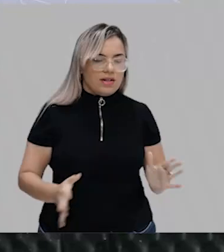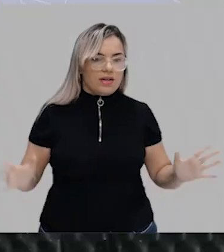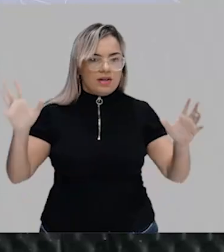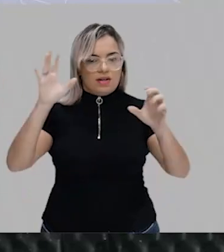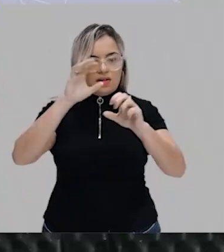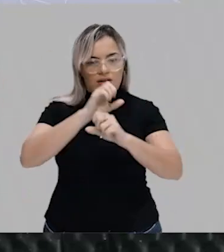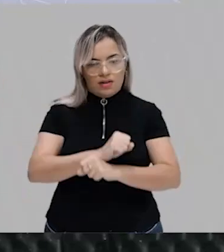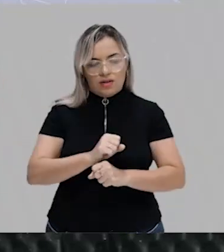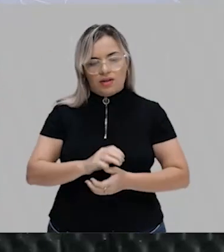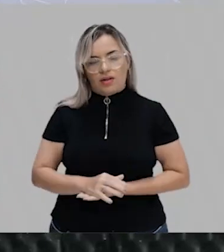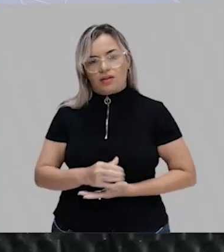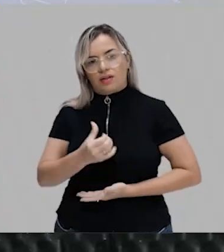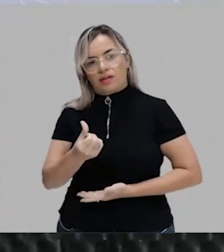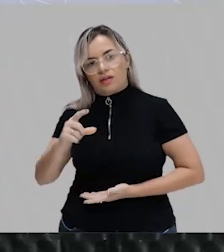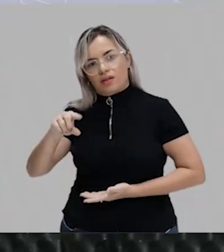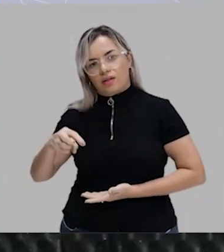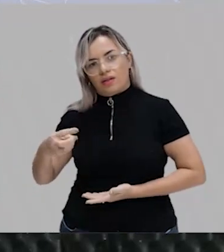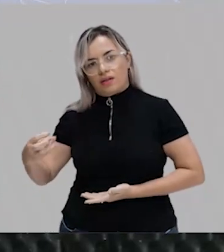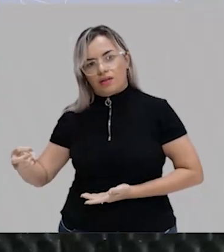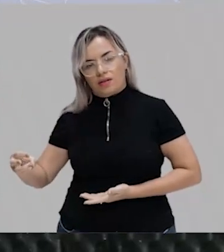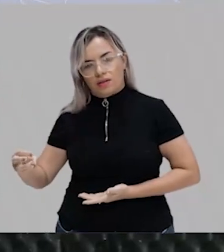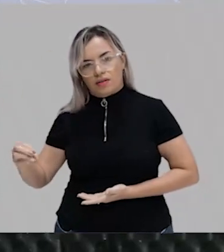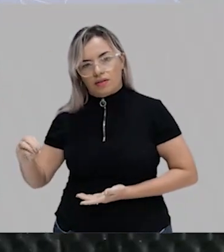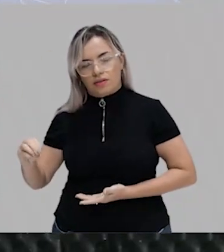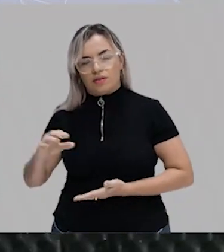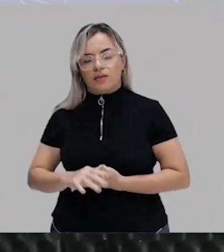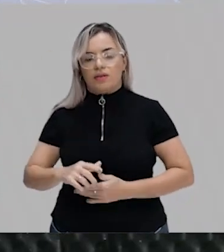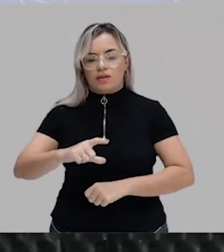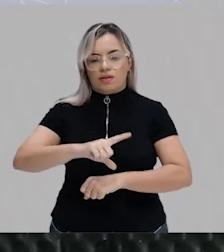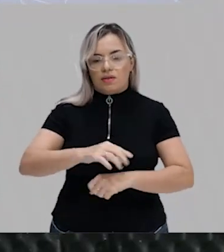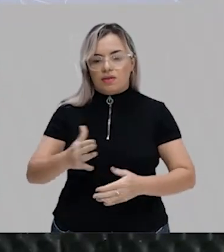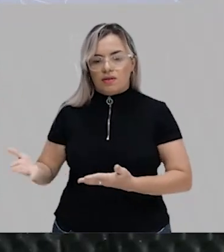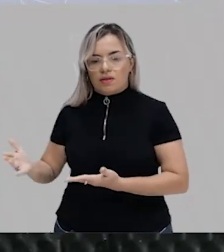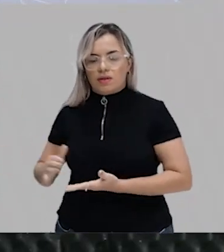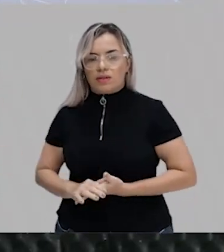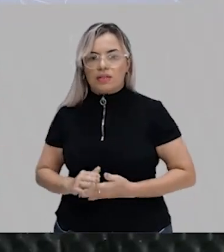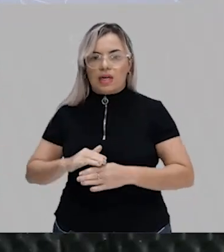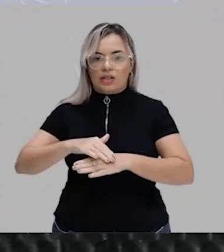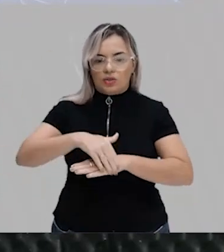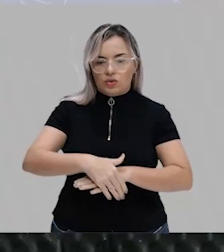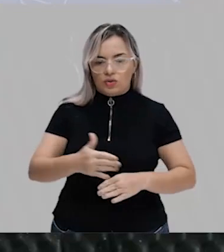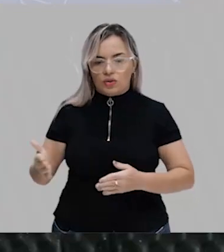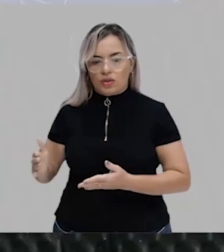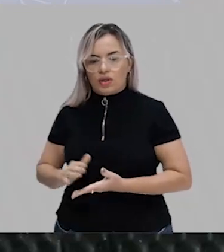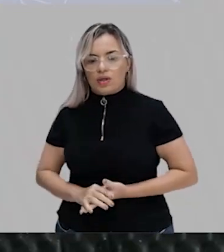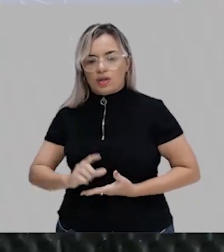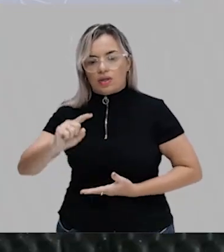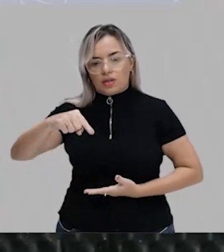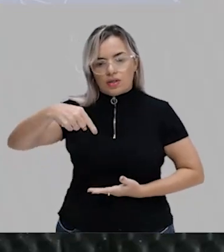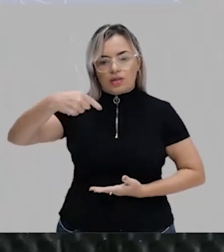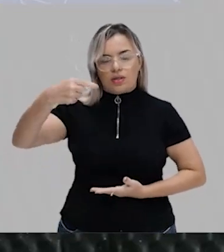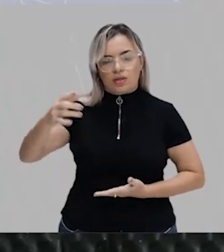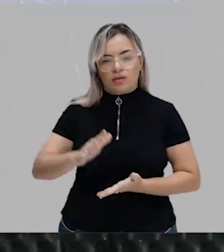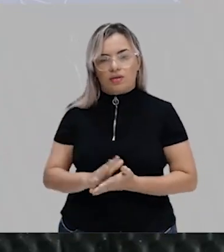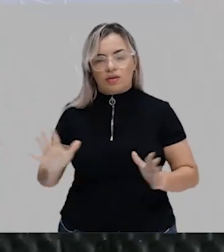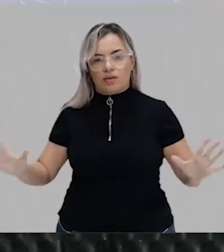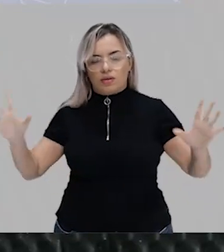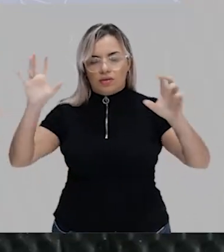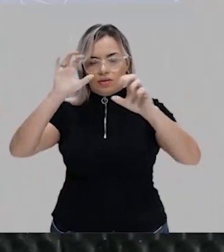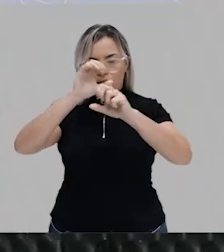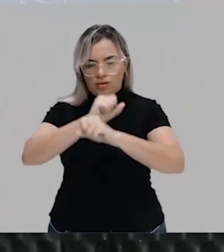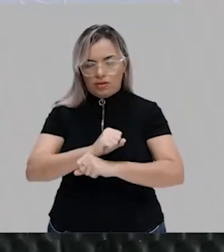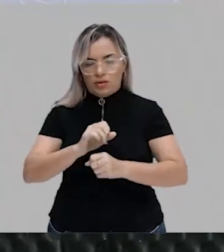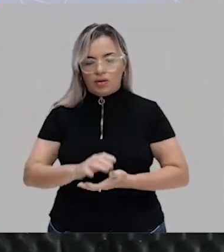boa tarde. Então, buenas tardes. Buenas noches, depois de escurecer. Então, geralmente, 7 horas já é